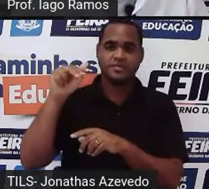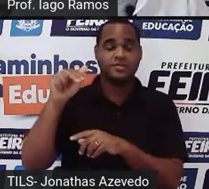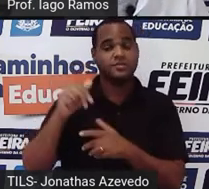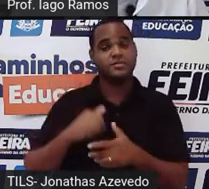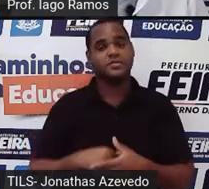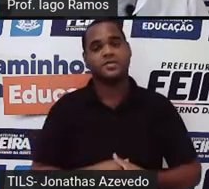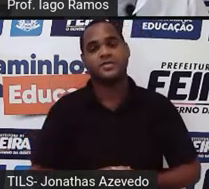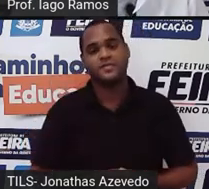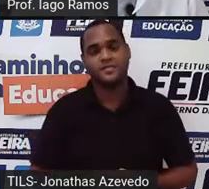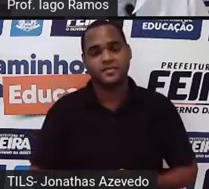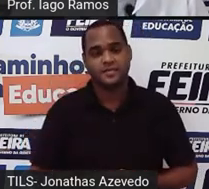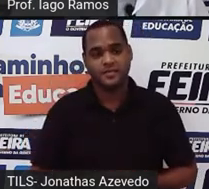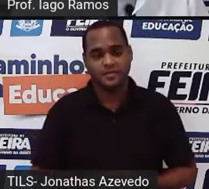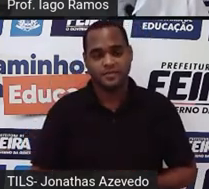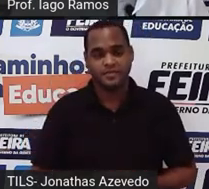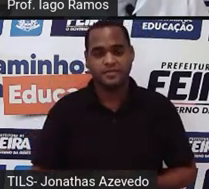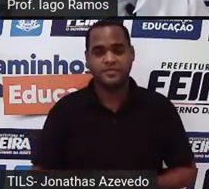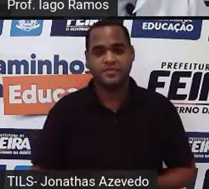bom?